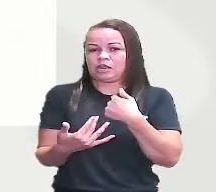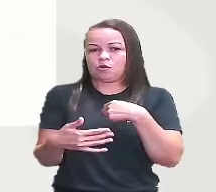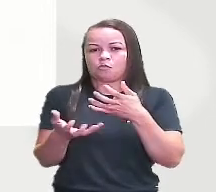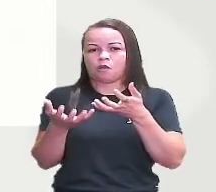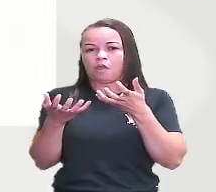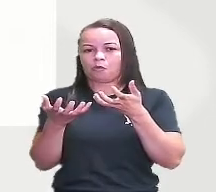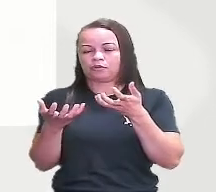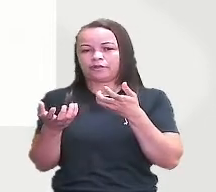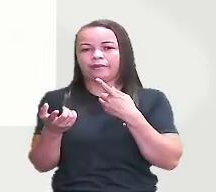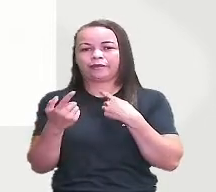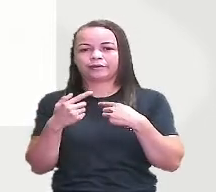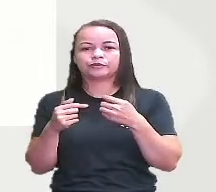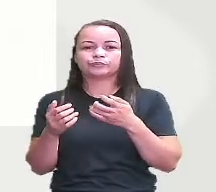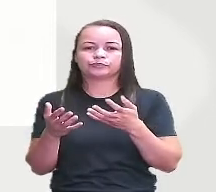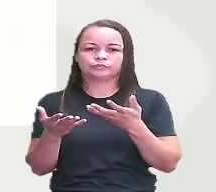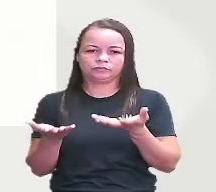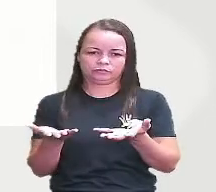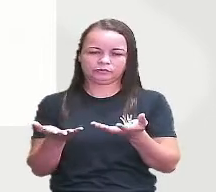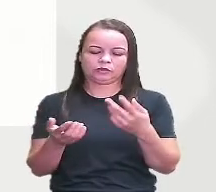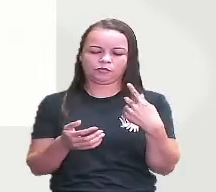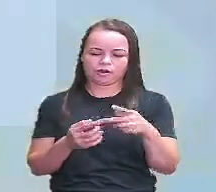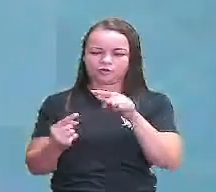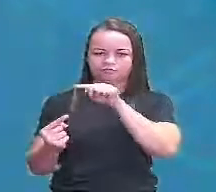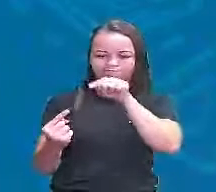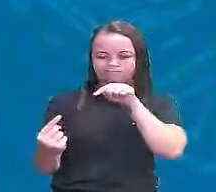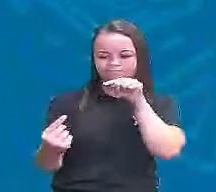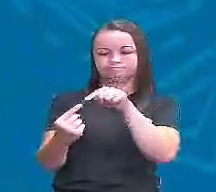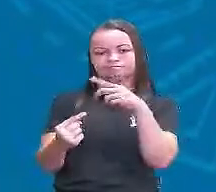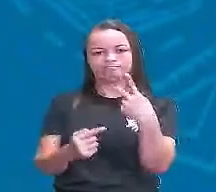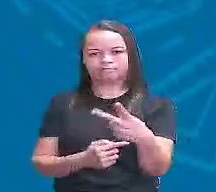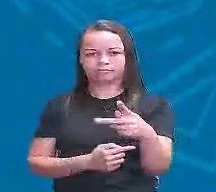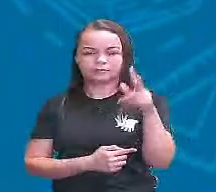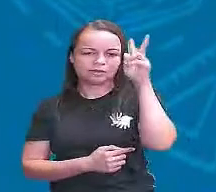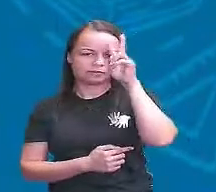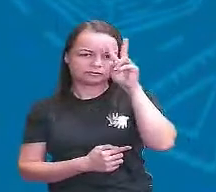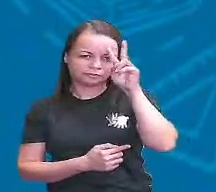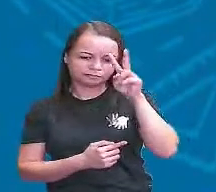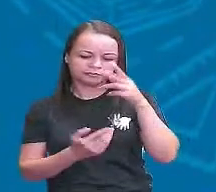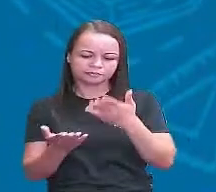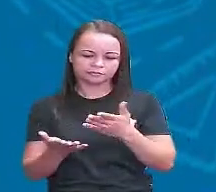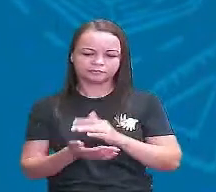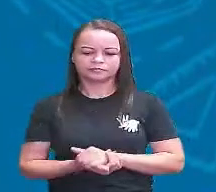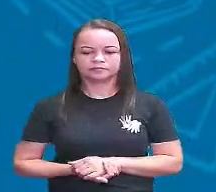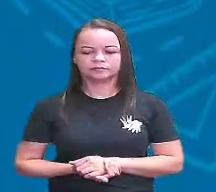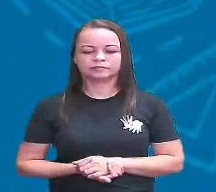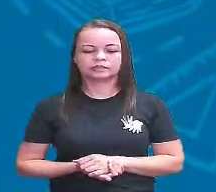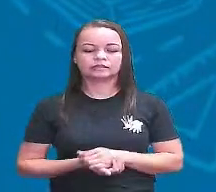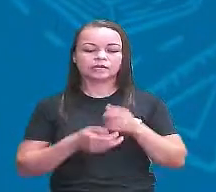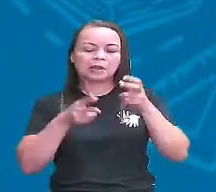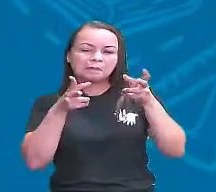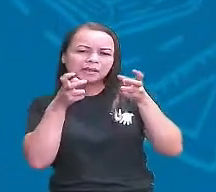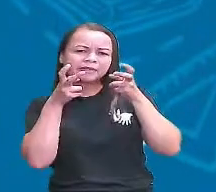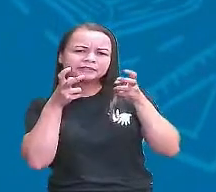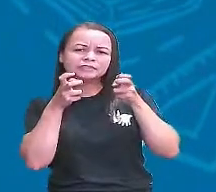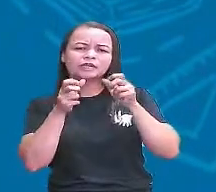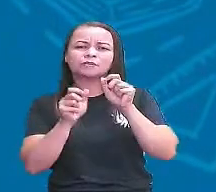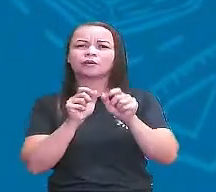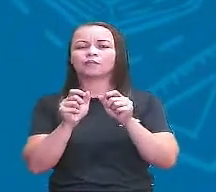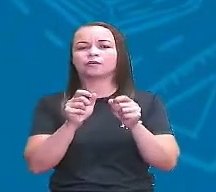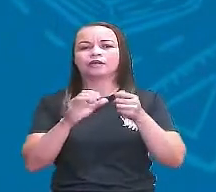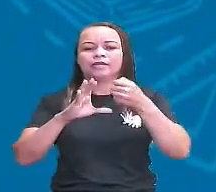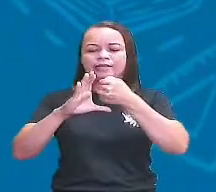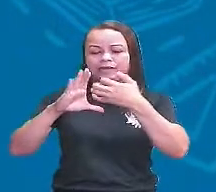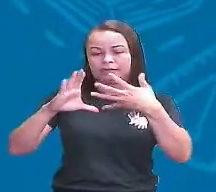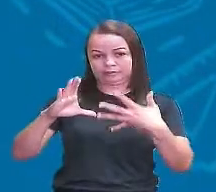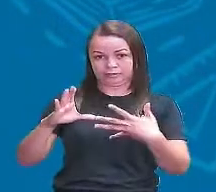moral dessa história, tá bom? E assim, gente, percebam que, como a gente citou características